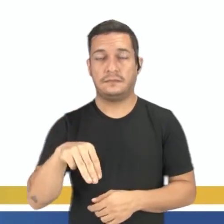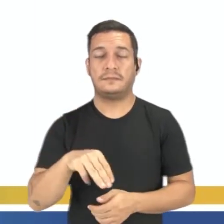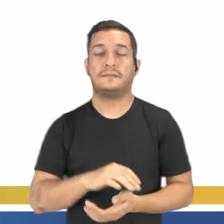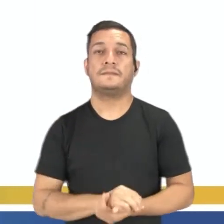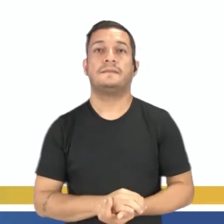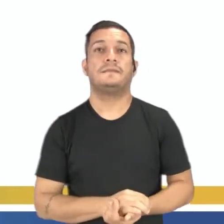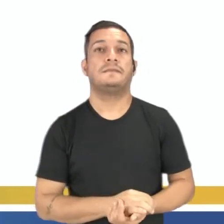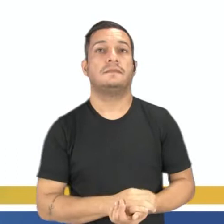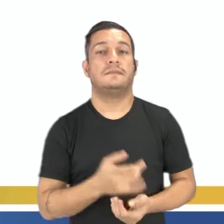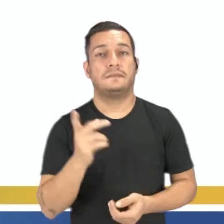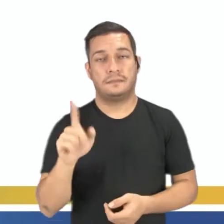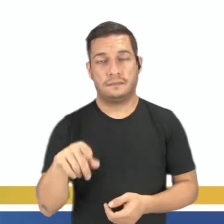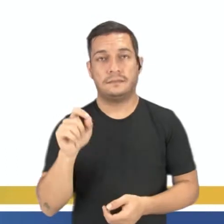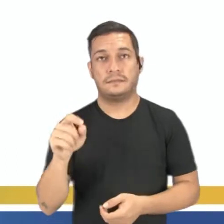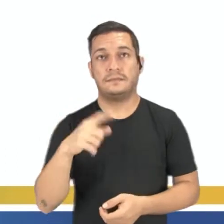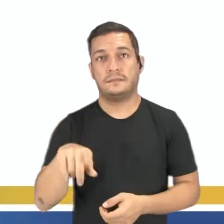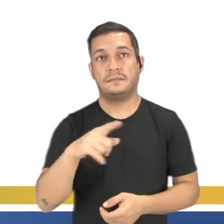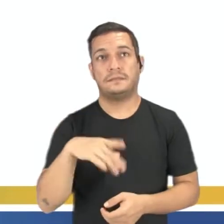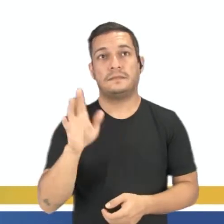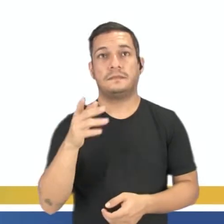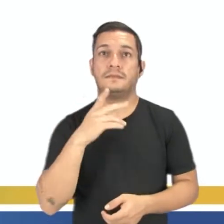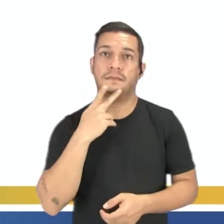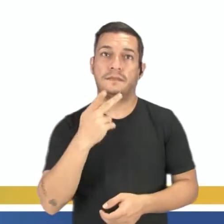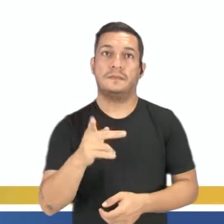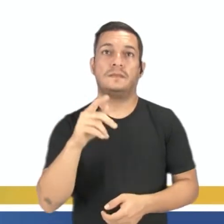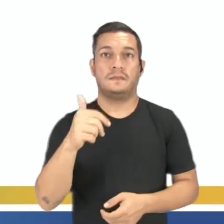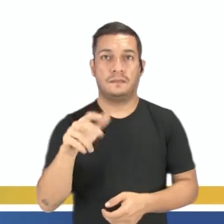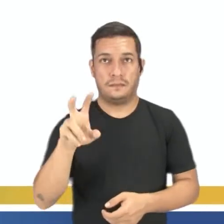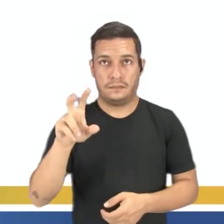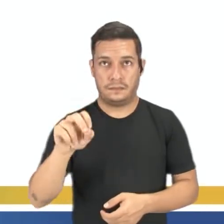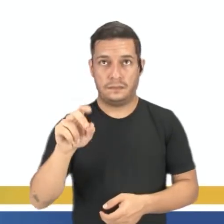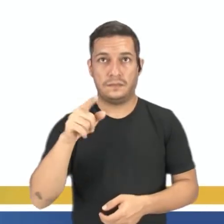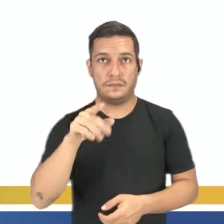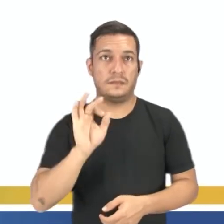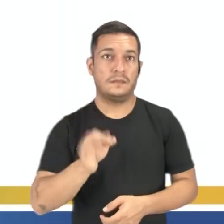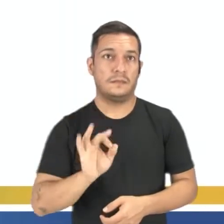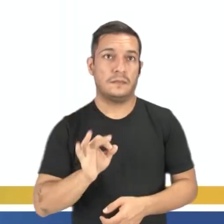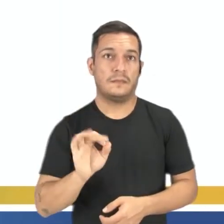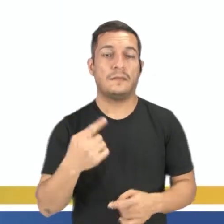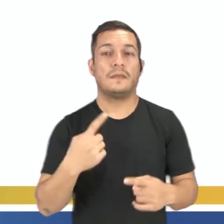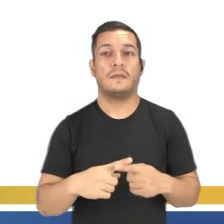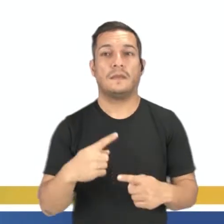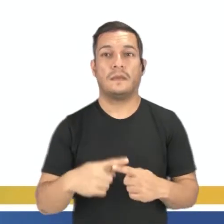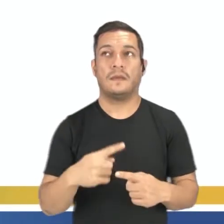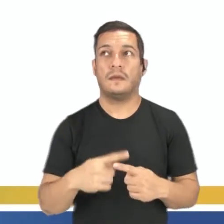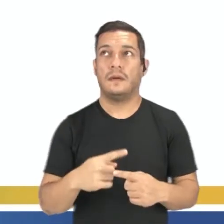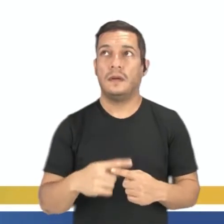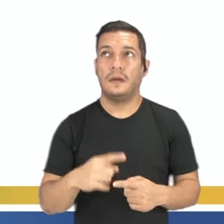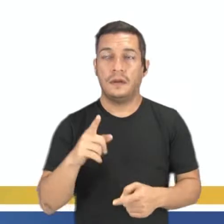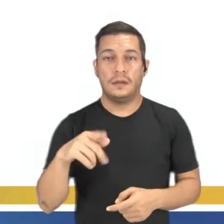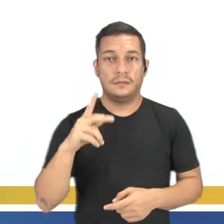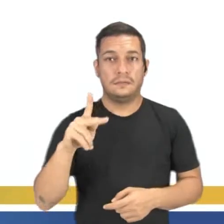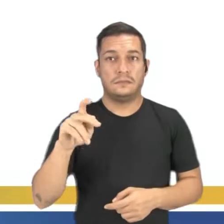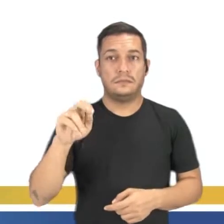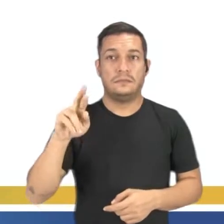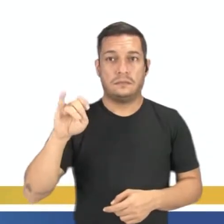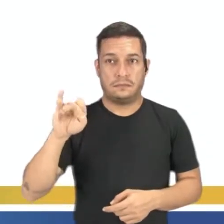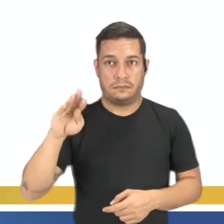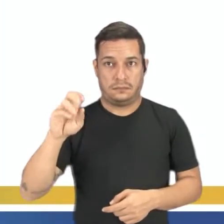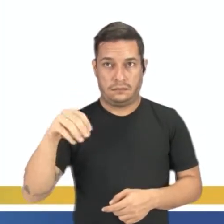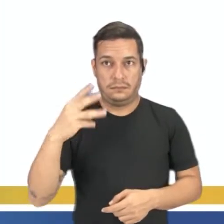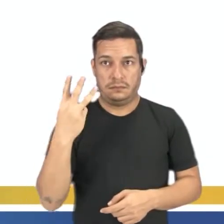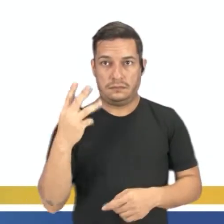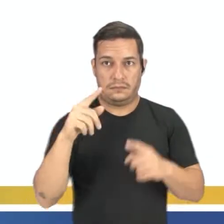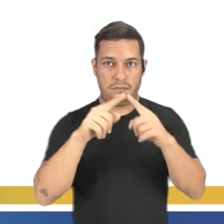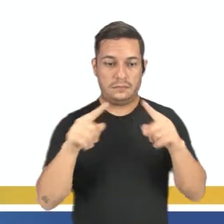metros? É isso aí. Para você que já disse 150, você acertou. Por quê? Se o perímetro de um triângulo é a soma dos